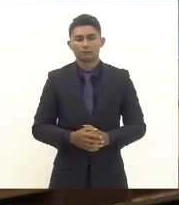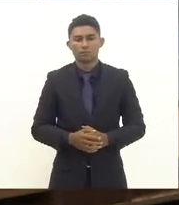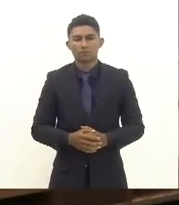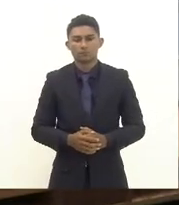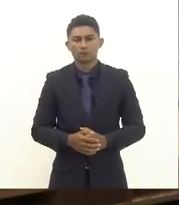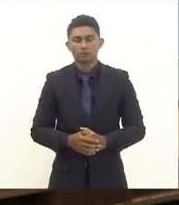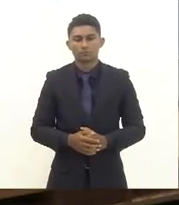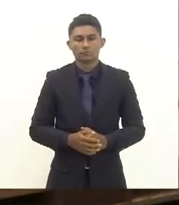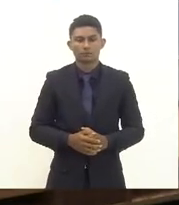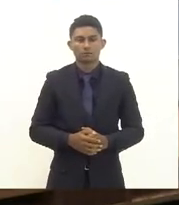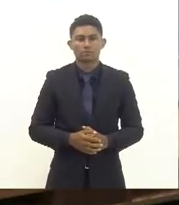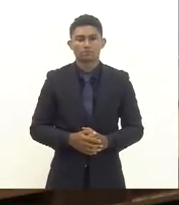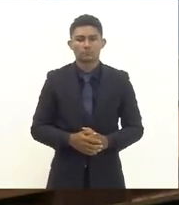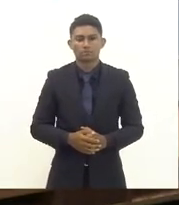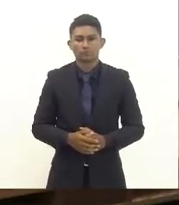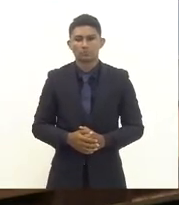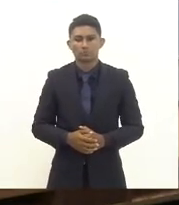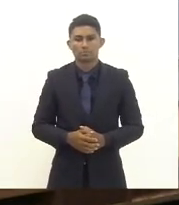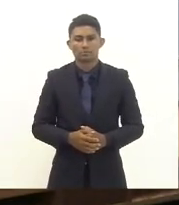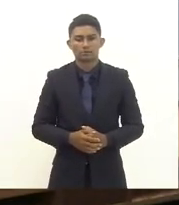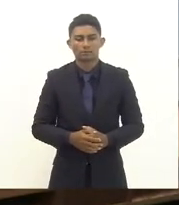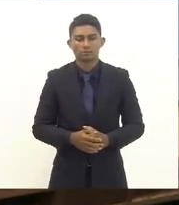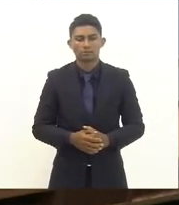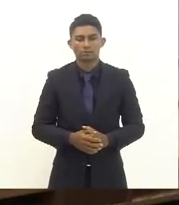E aí G1